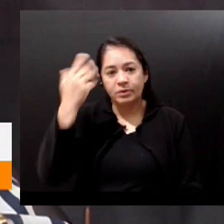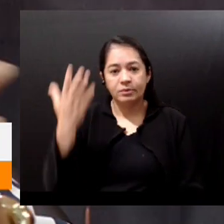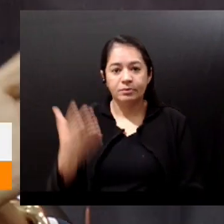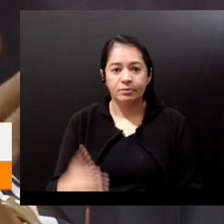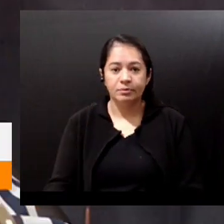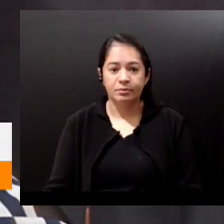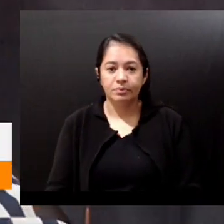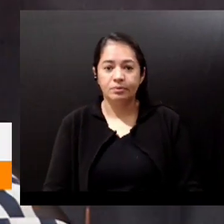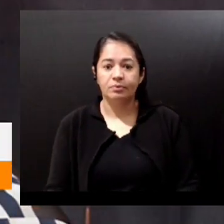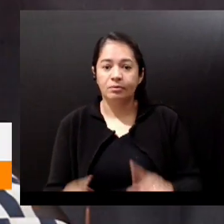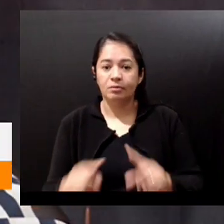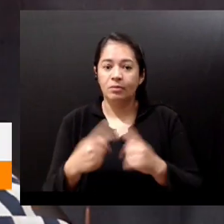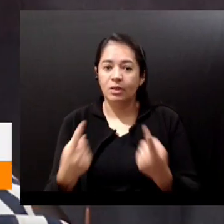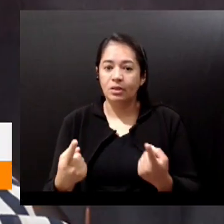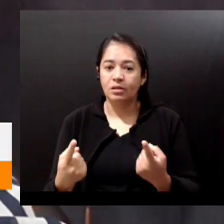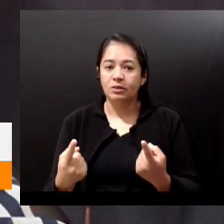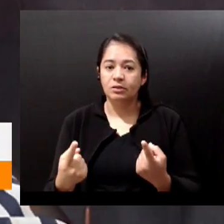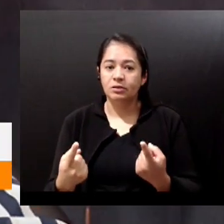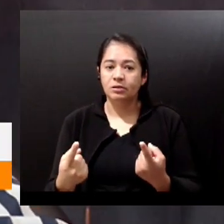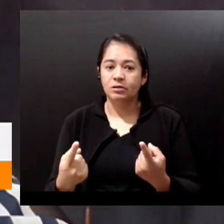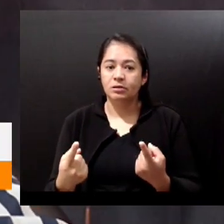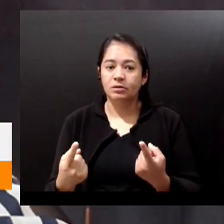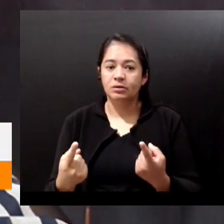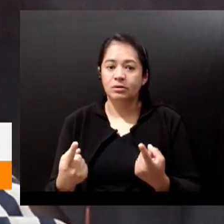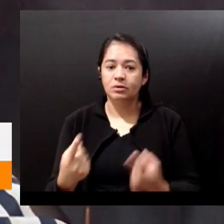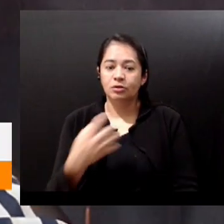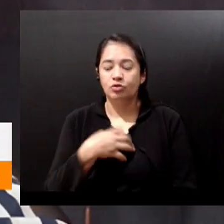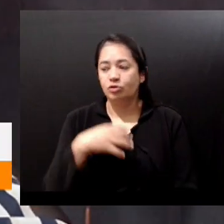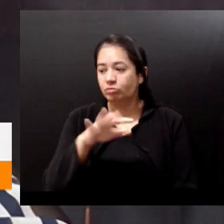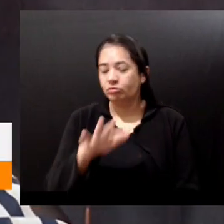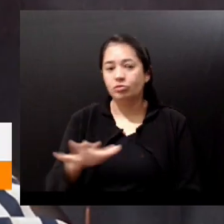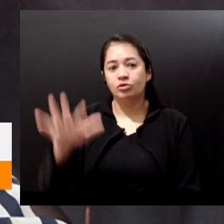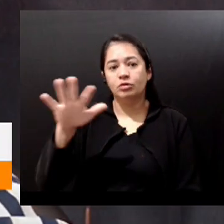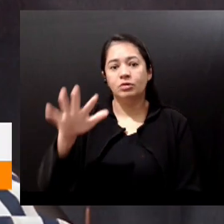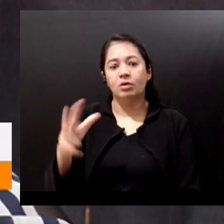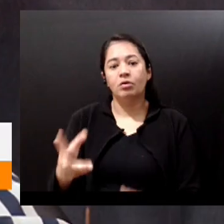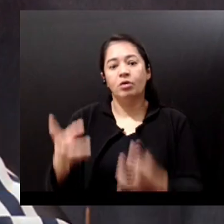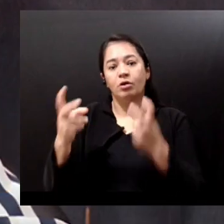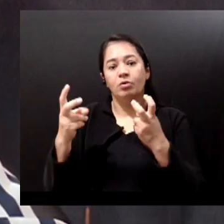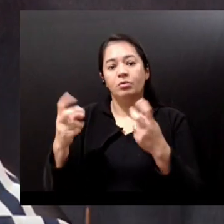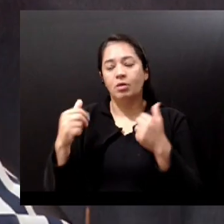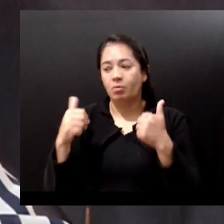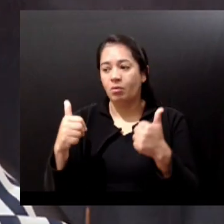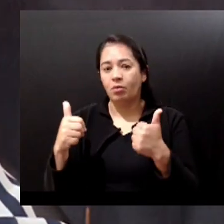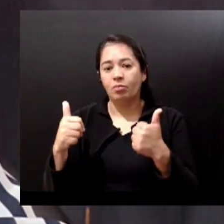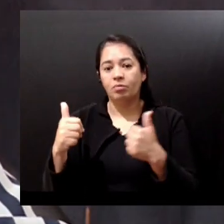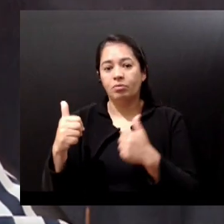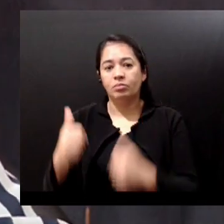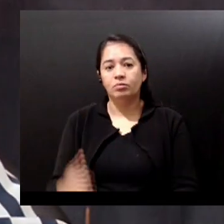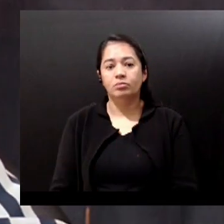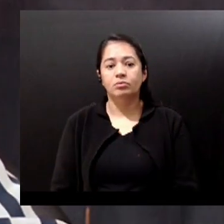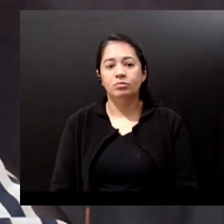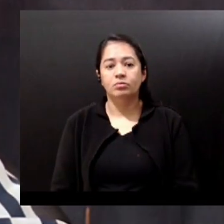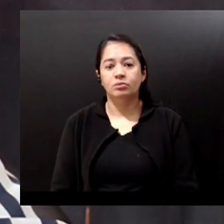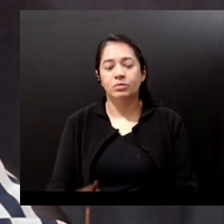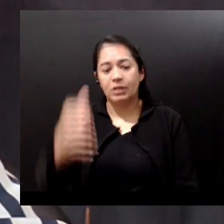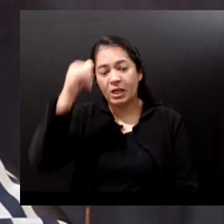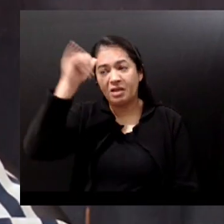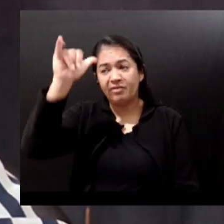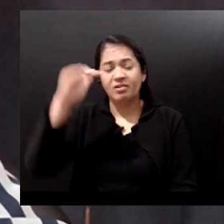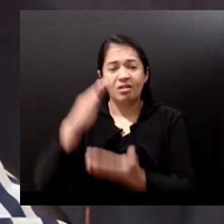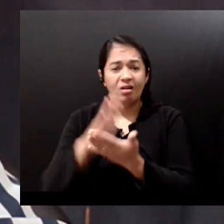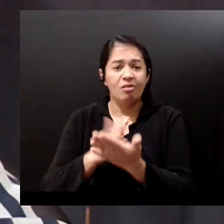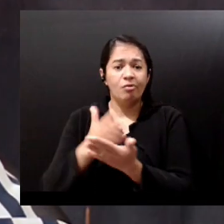de forma geral, né, eu vejo que é muito positivo usar o fone de ouvido para não gerar o incômodo, né, ao outro,